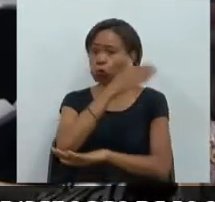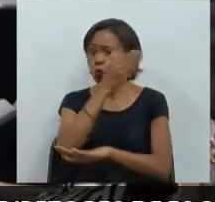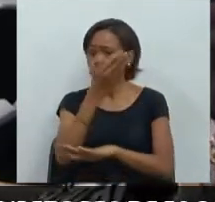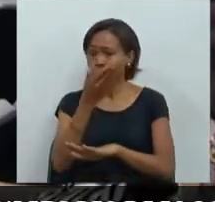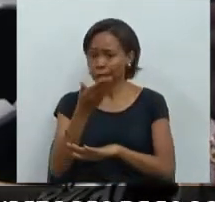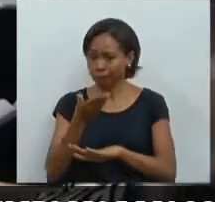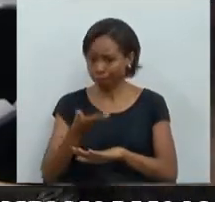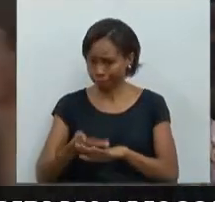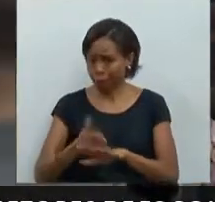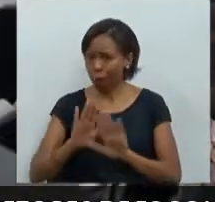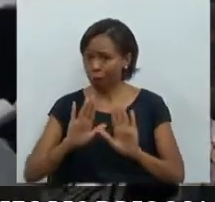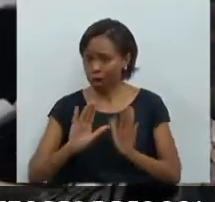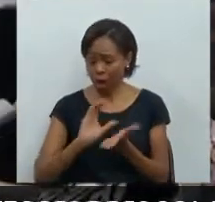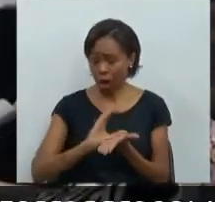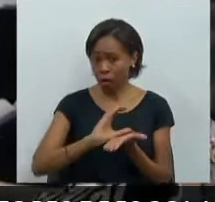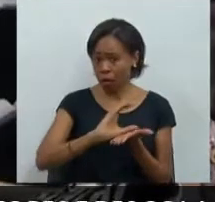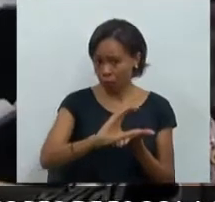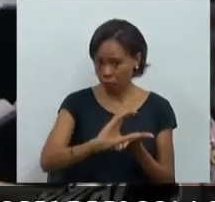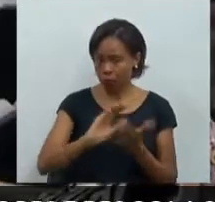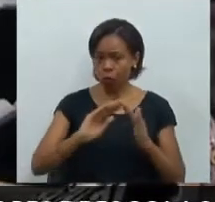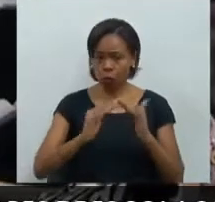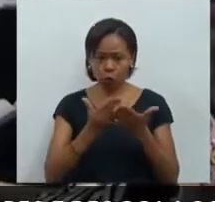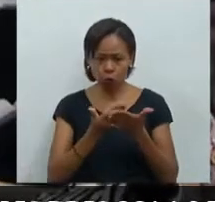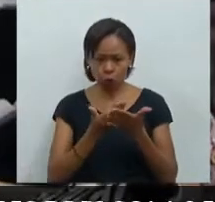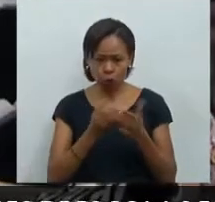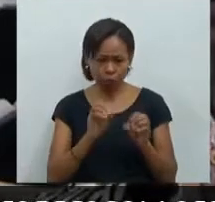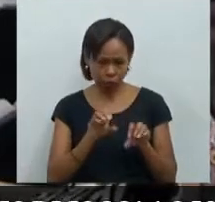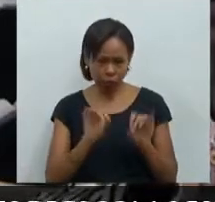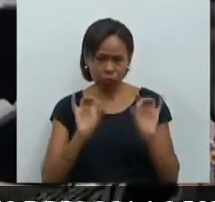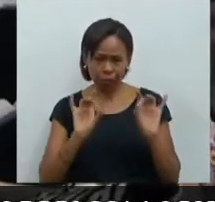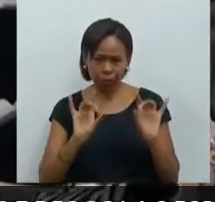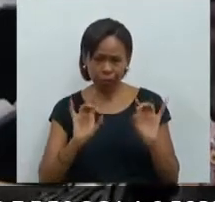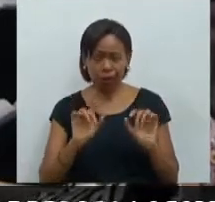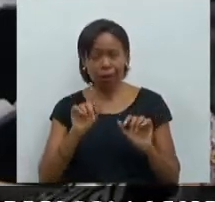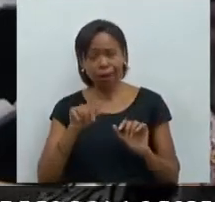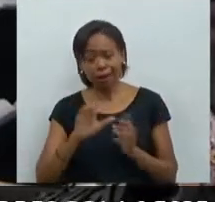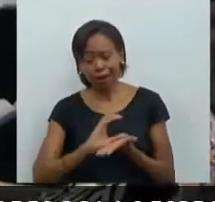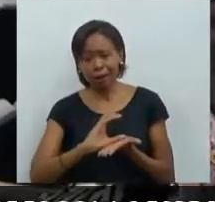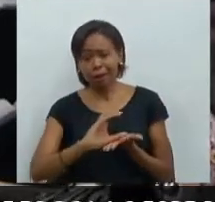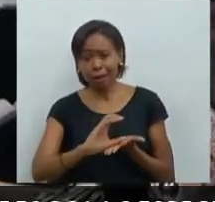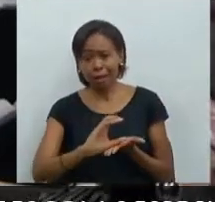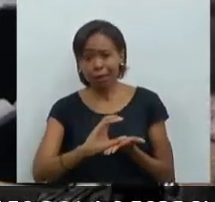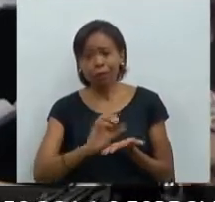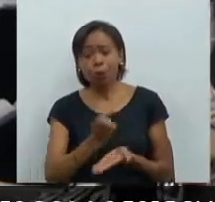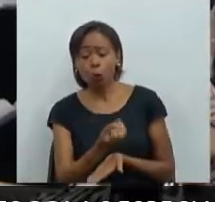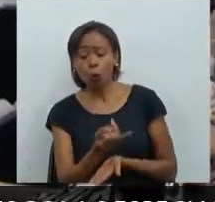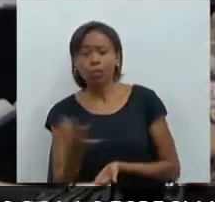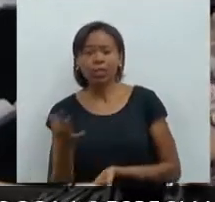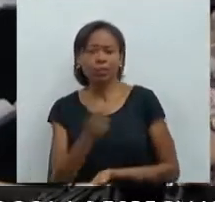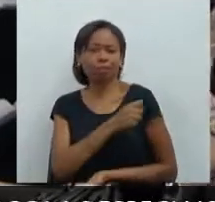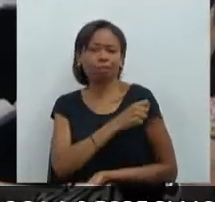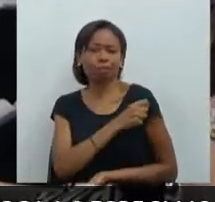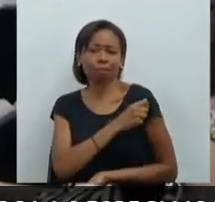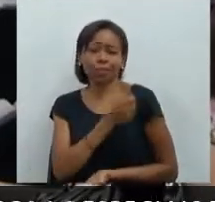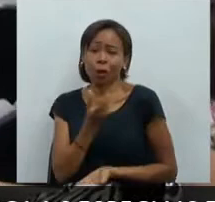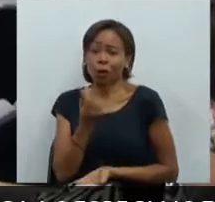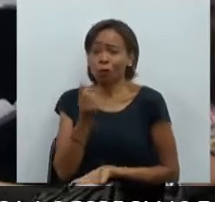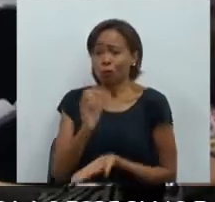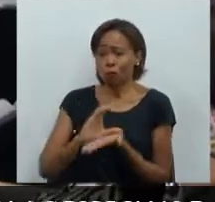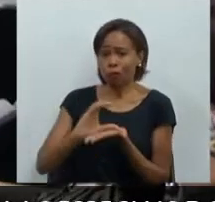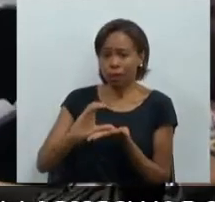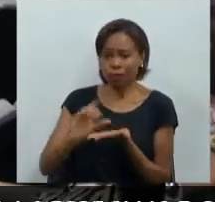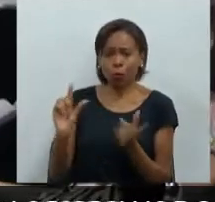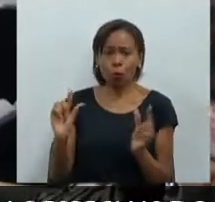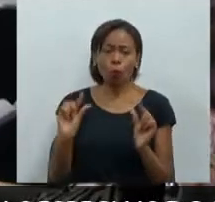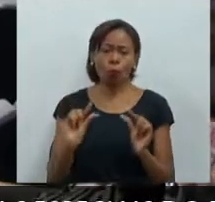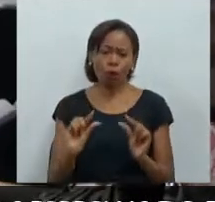educação especial, como nós temos, por número de alunos, a nossa verba é muito pequena. Então, hoje eu tenho que pedir aos